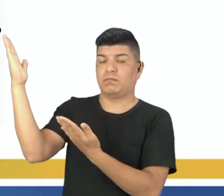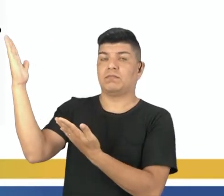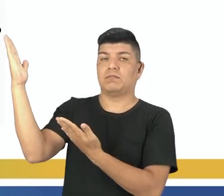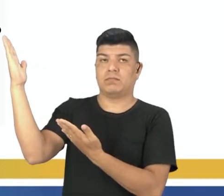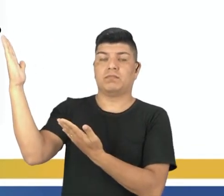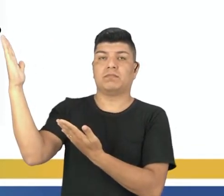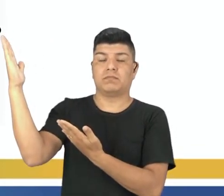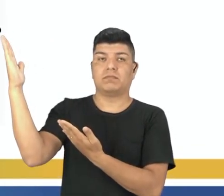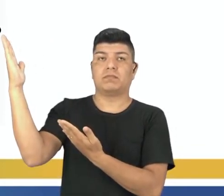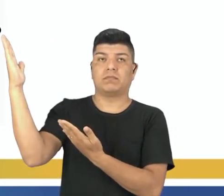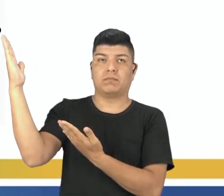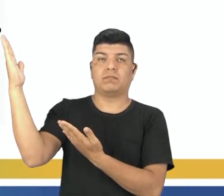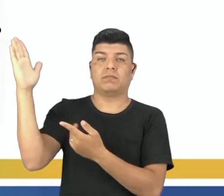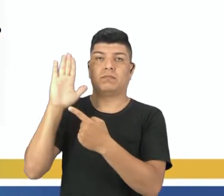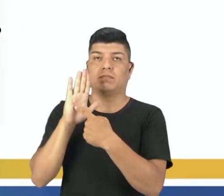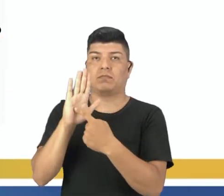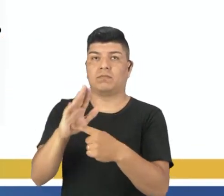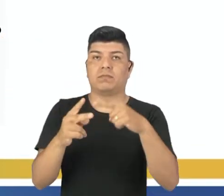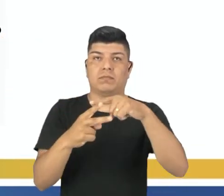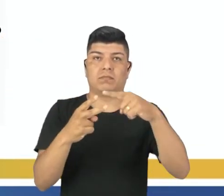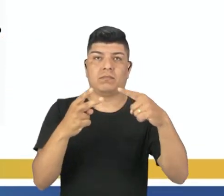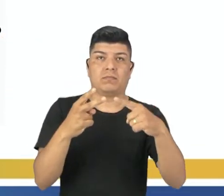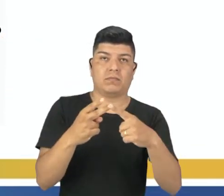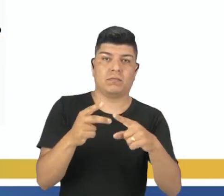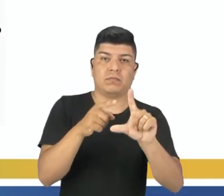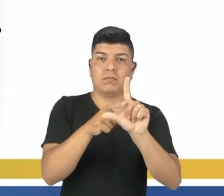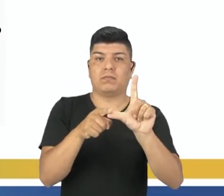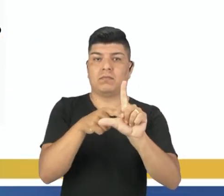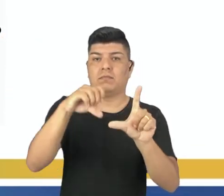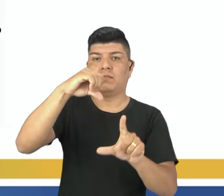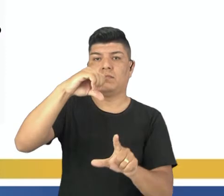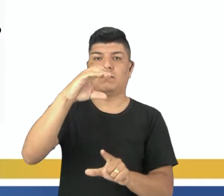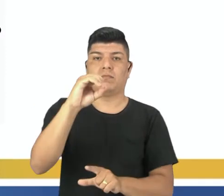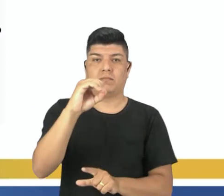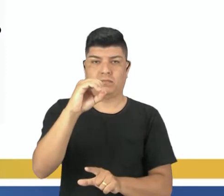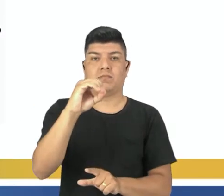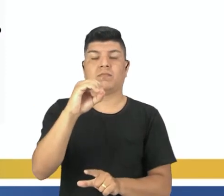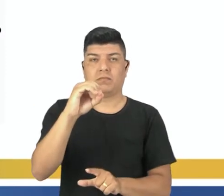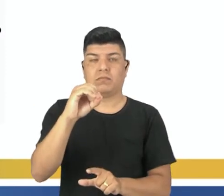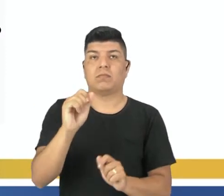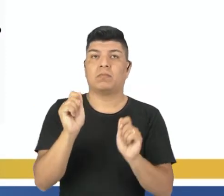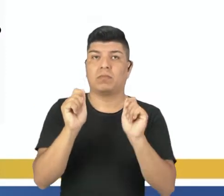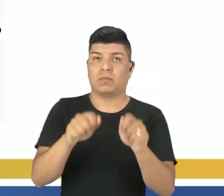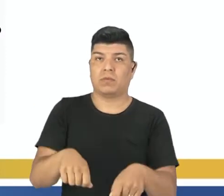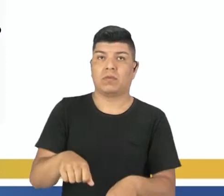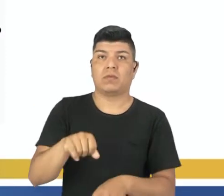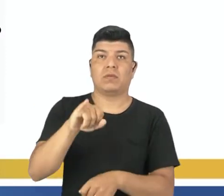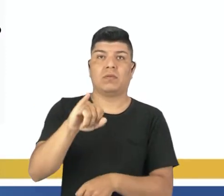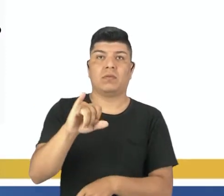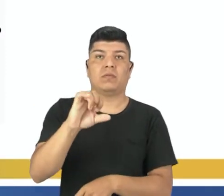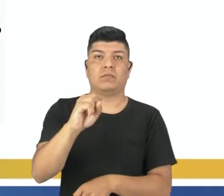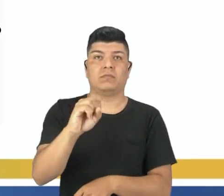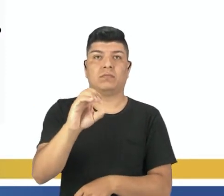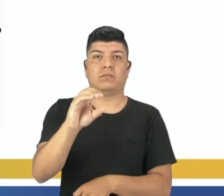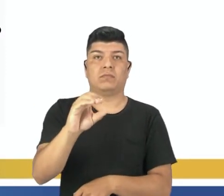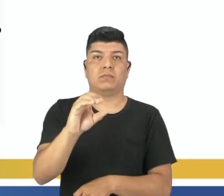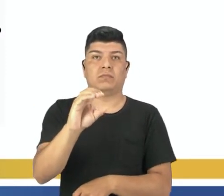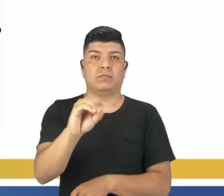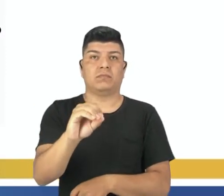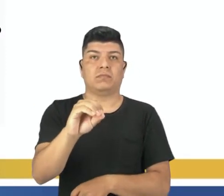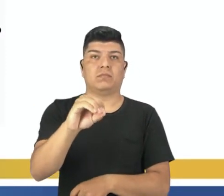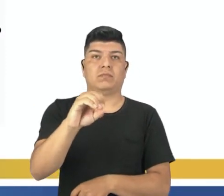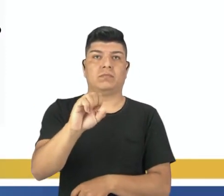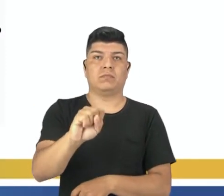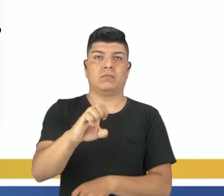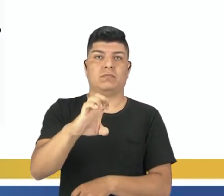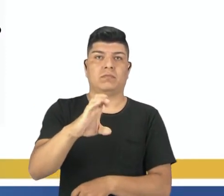de trapézio aí que apresenta dois ângulos de 90 graus pode ser chamado também de isósceles né Nós temos aí